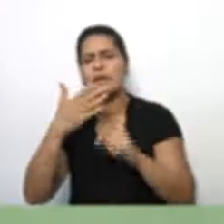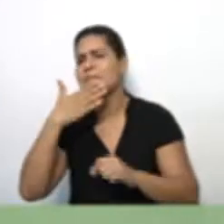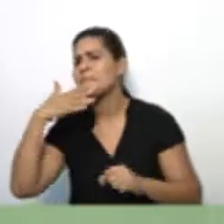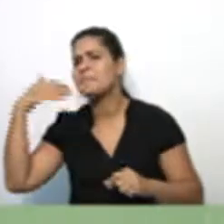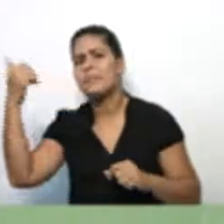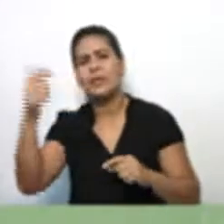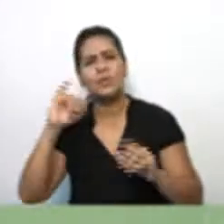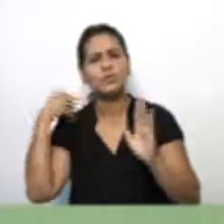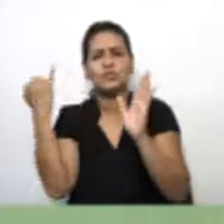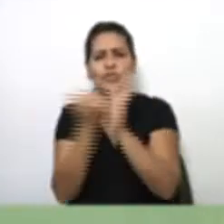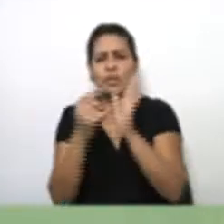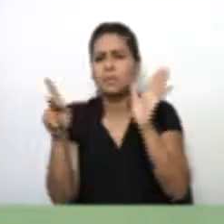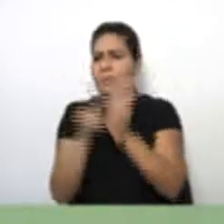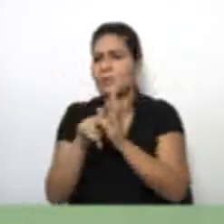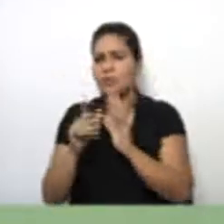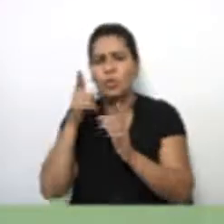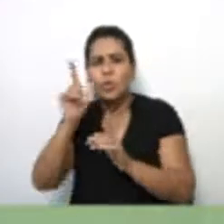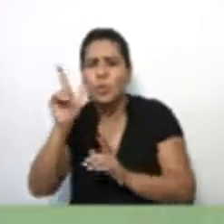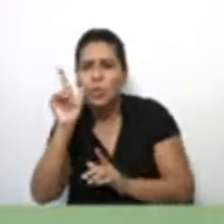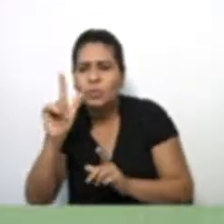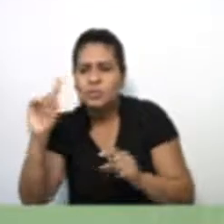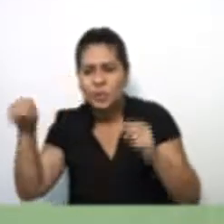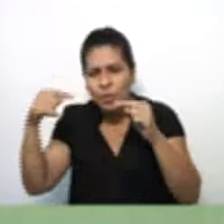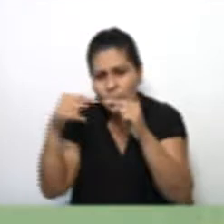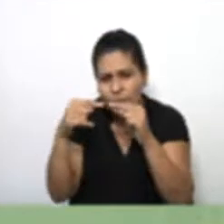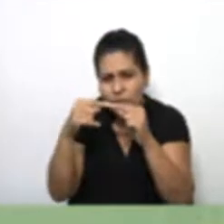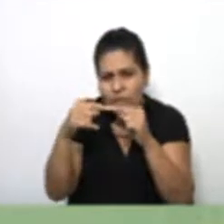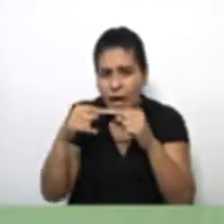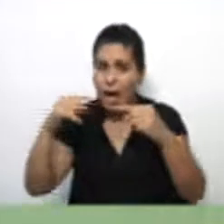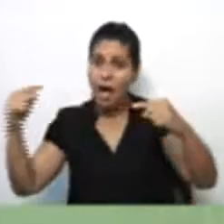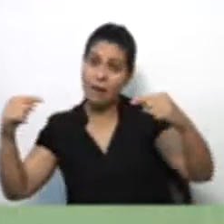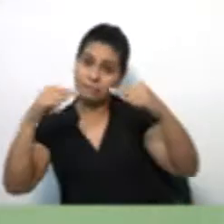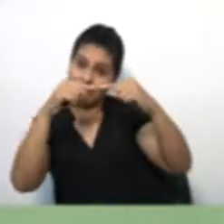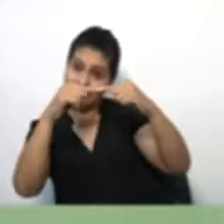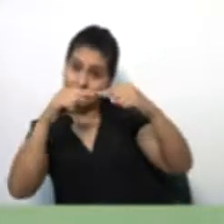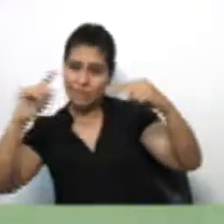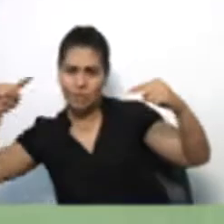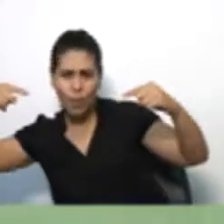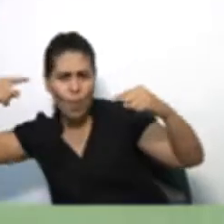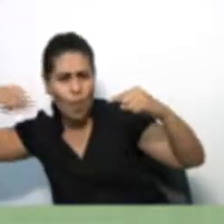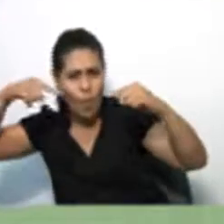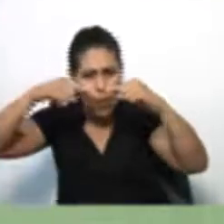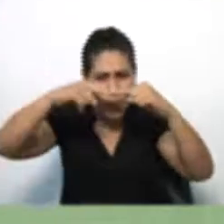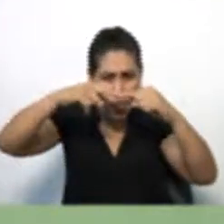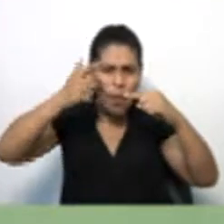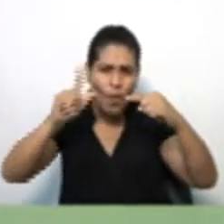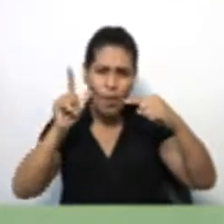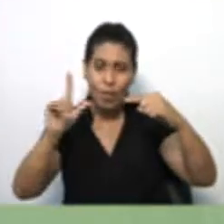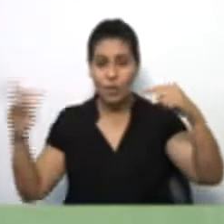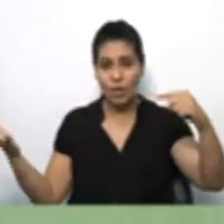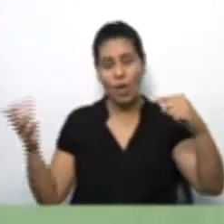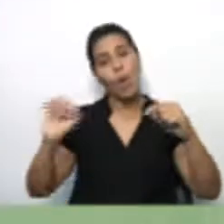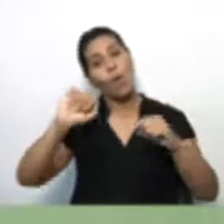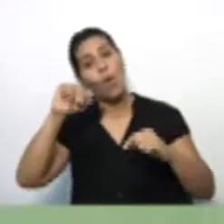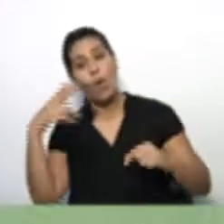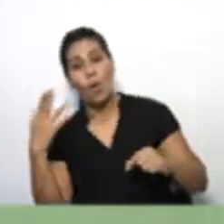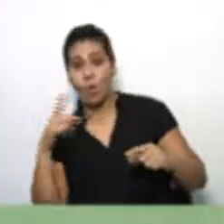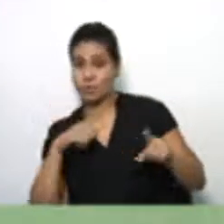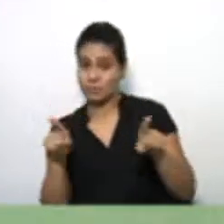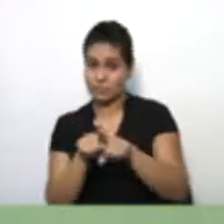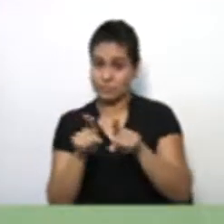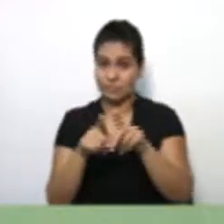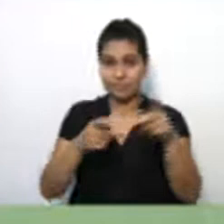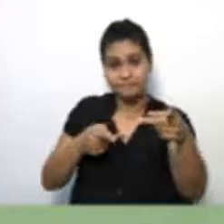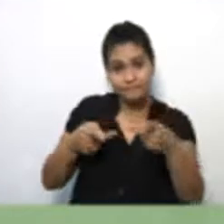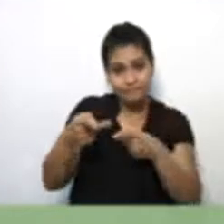melhor maneira de alcançá-los. É claro, se você tem objetivos, você tem que alcançá-los, tem que buscar alcançá-los. Além disso, ó, os